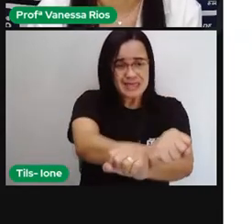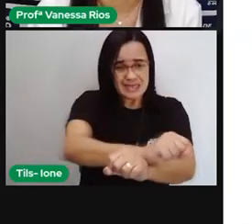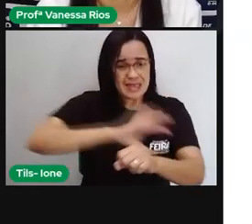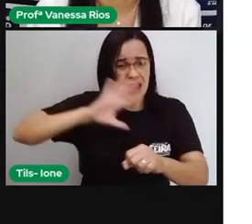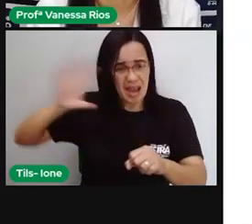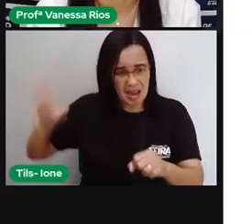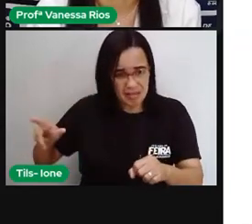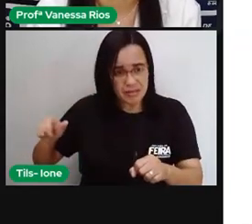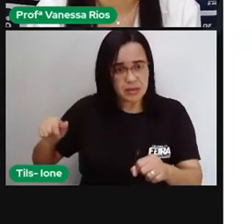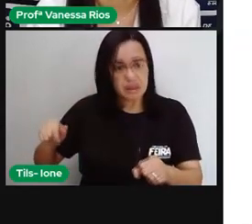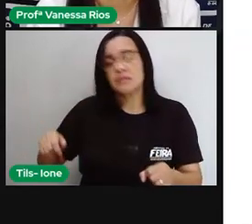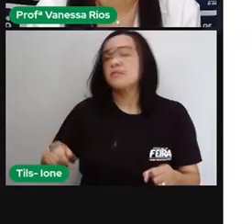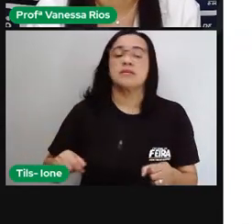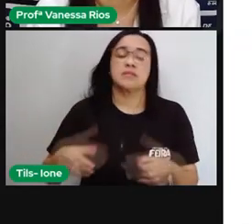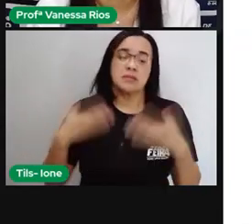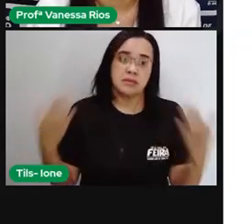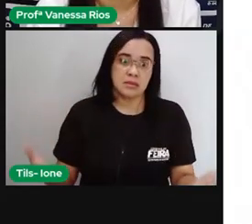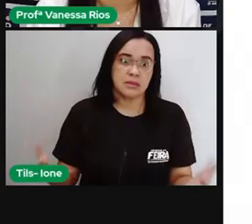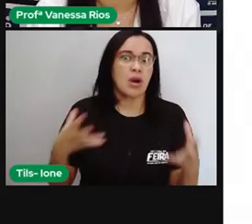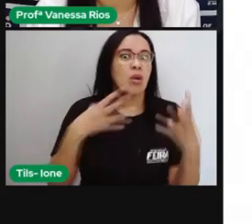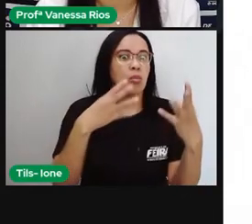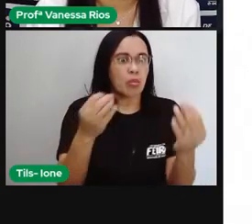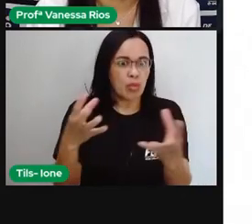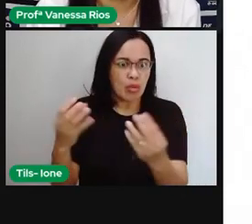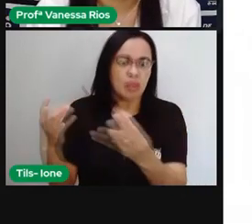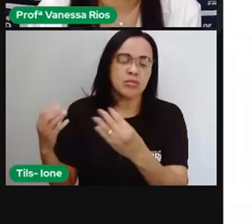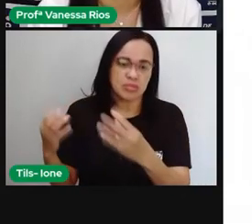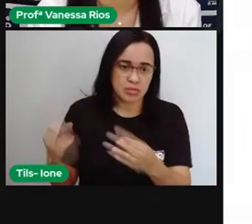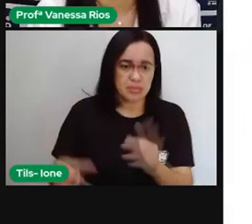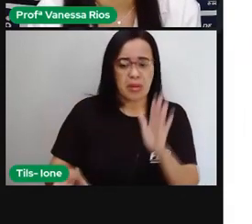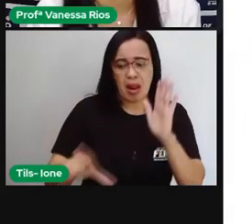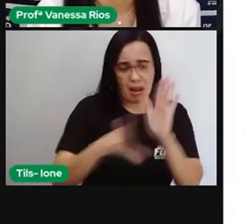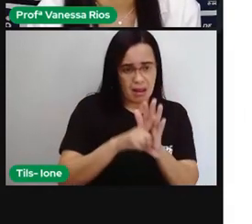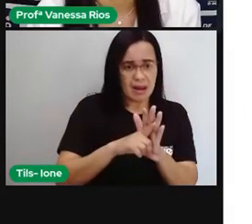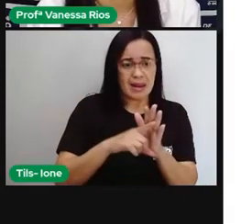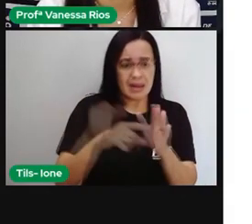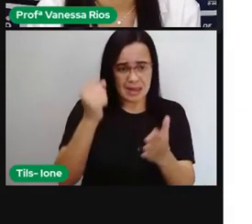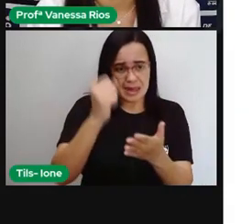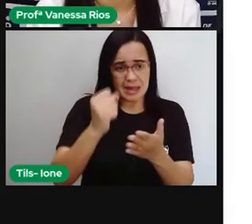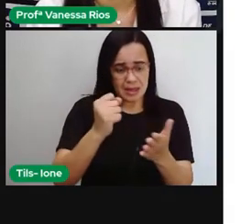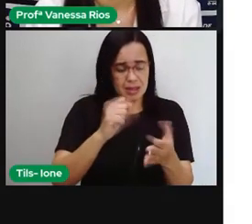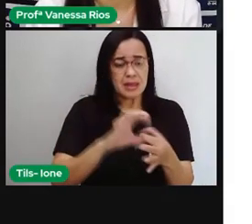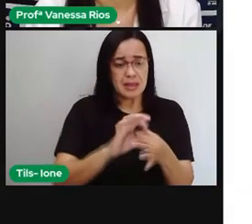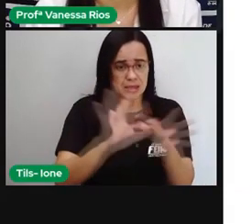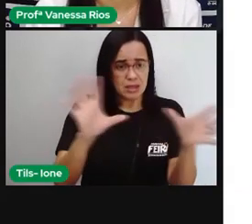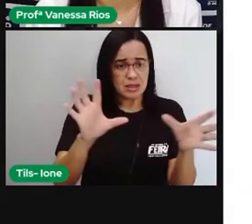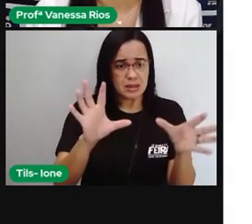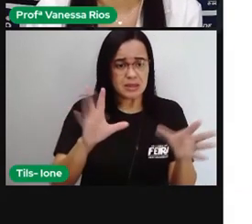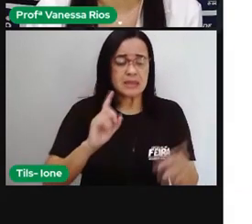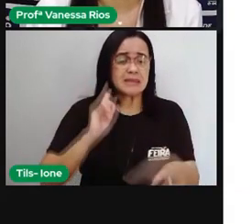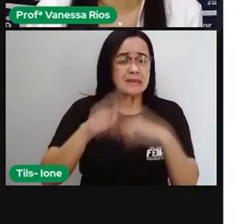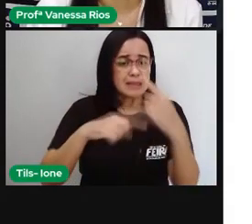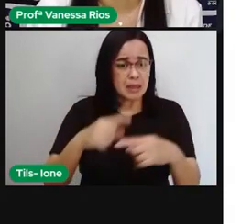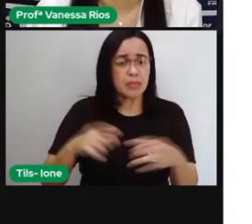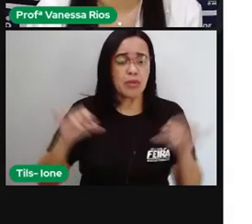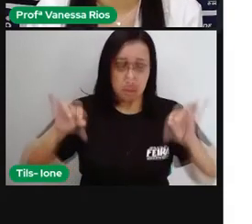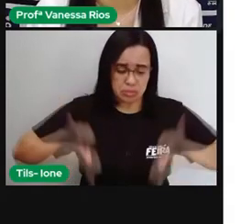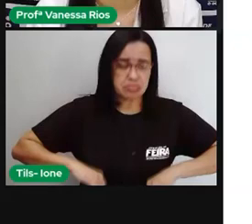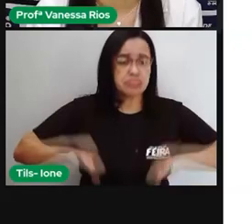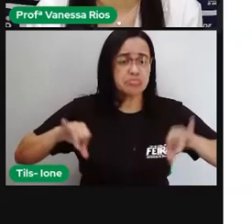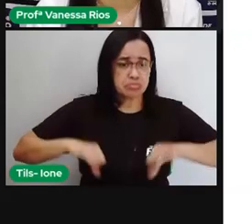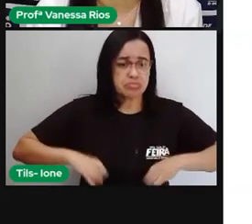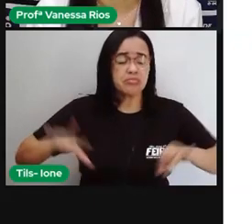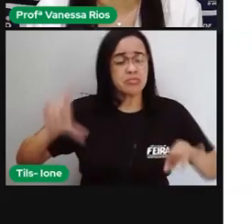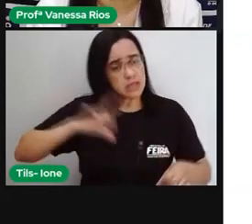foram colocados em situações ruins, mesmo depois da aprovação aí dessa lei. E, diante disso, né,